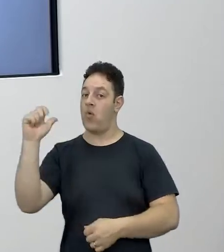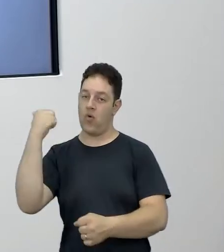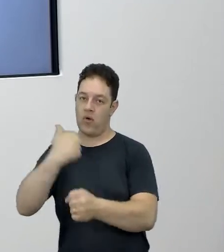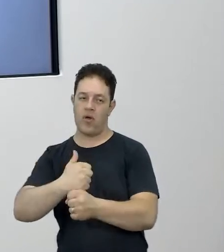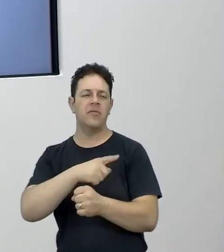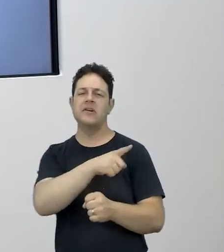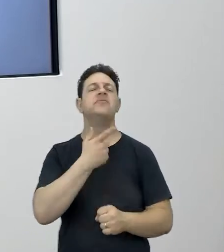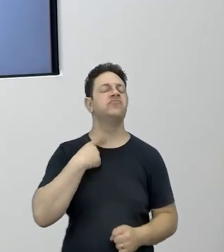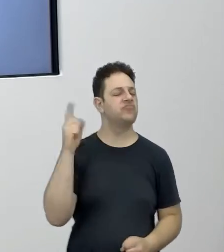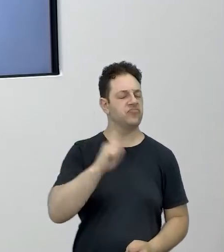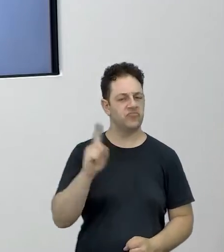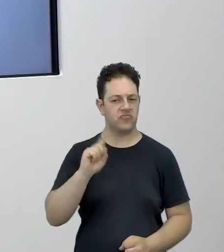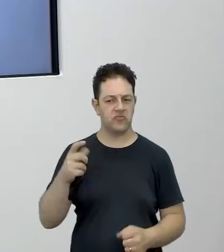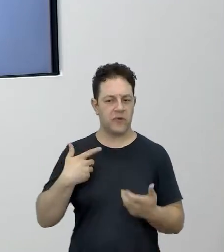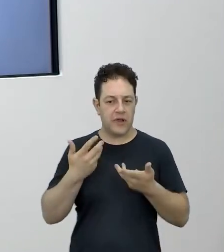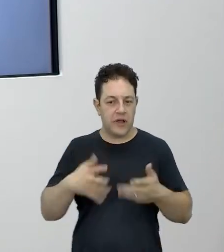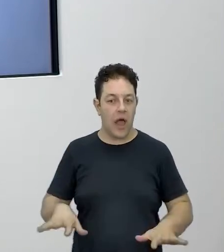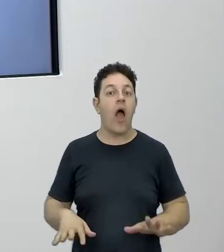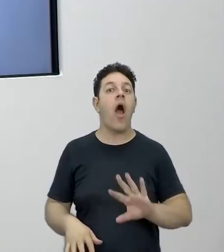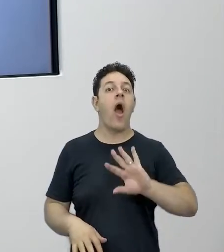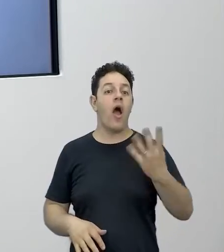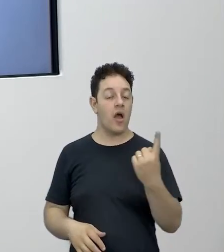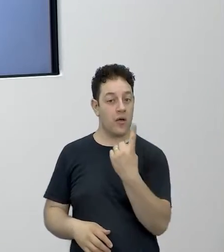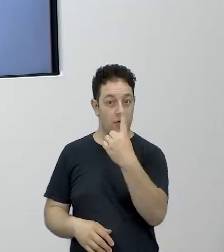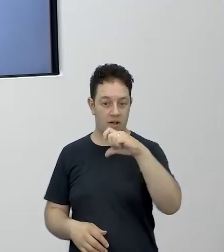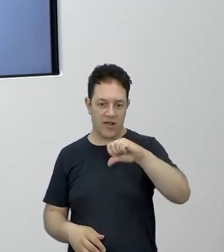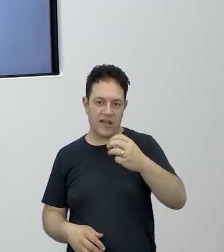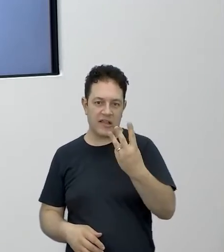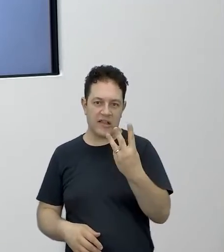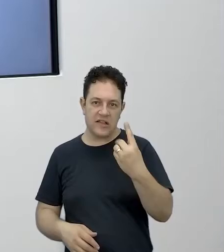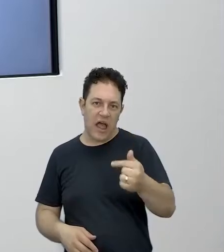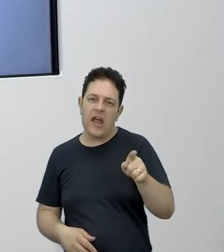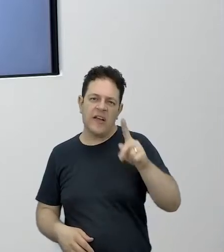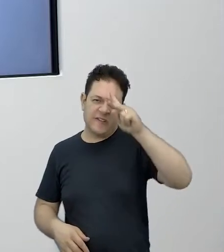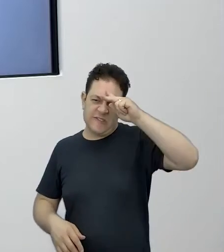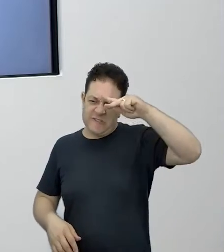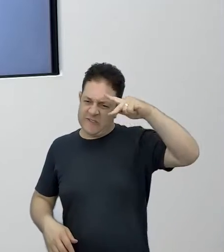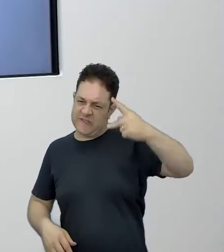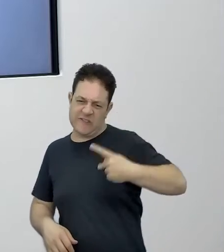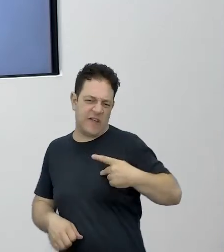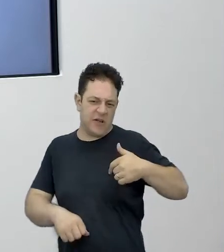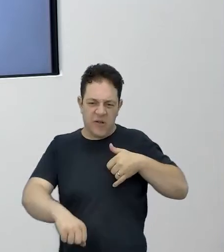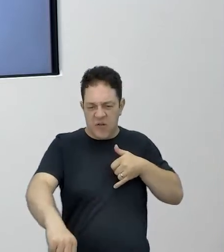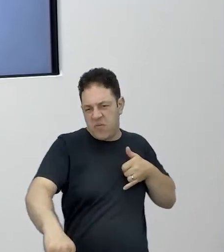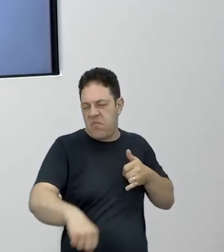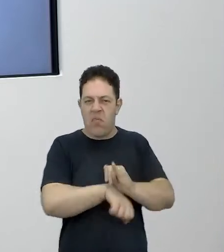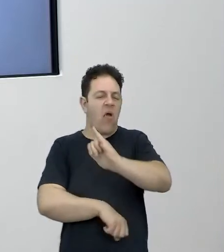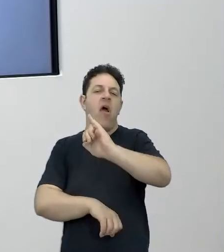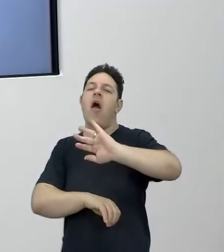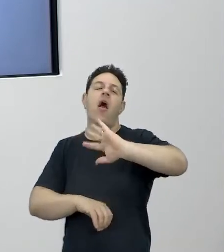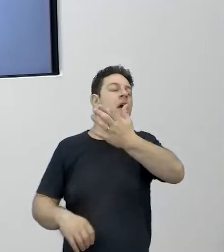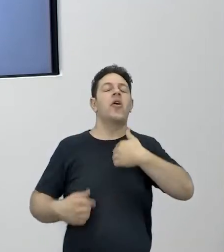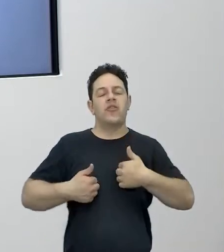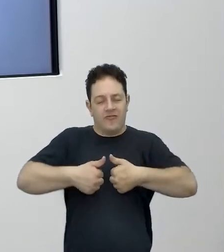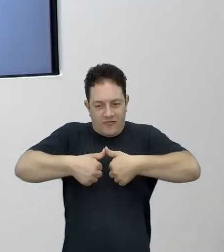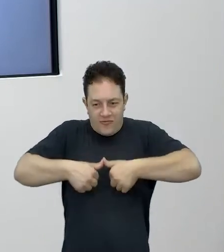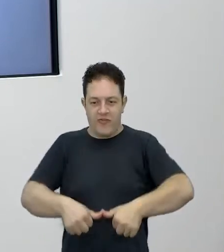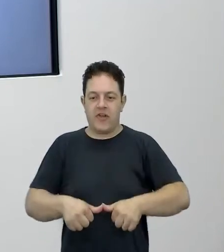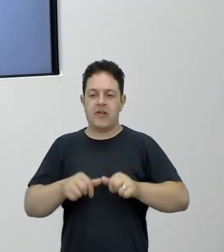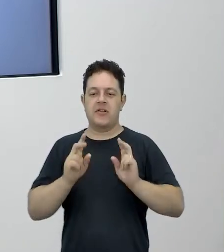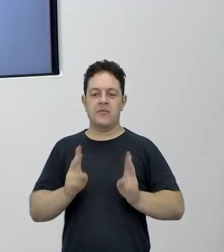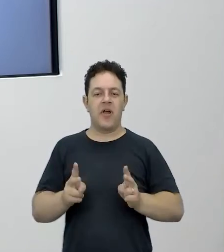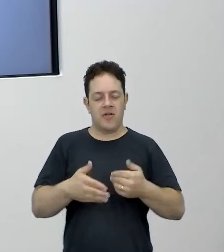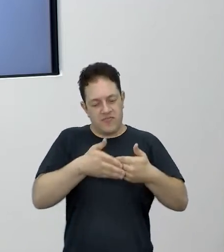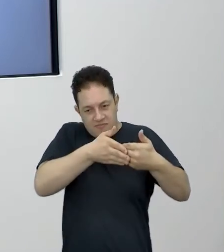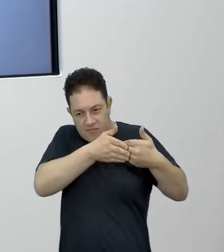em 37, ele dá um alto golpe. E aí, ele vai se perpetrar no poder e o Brasil inicia uma nova